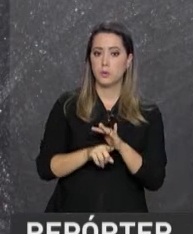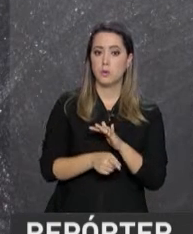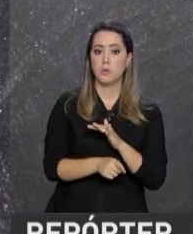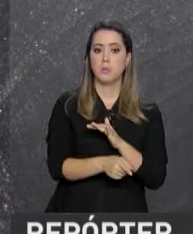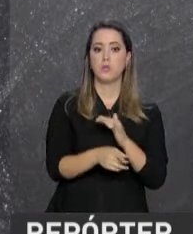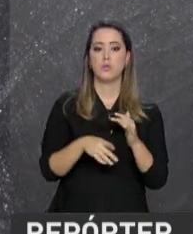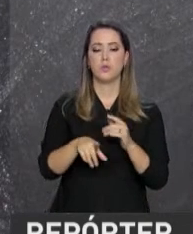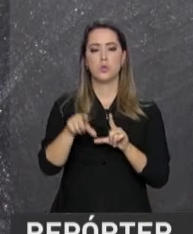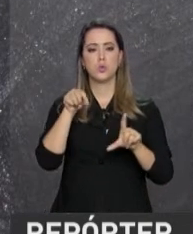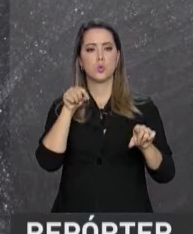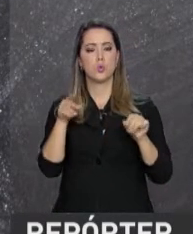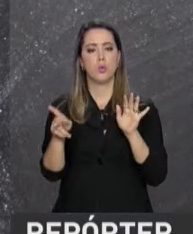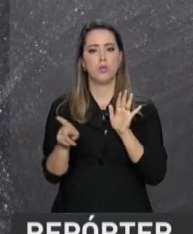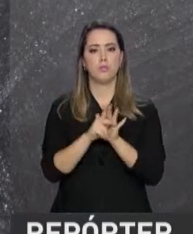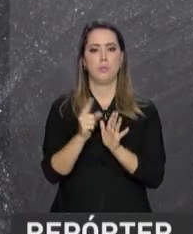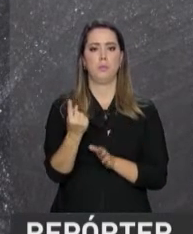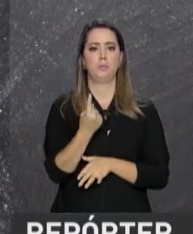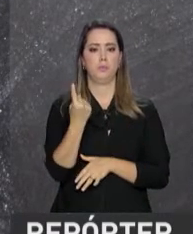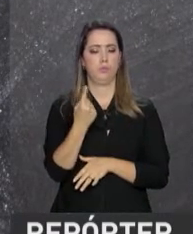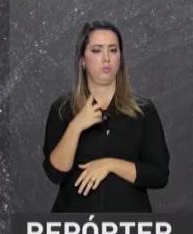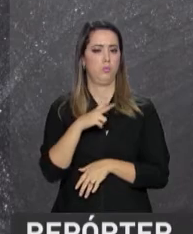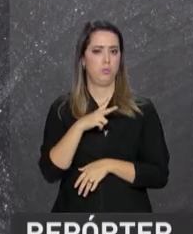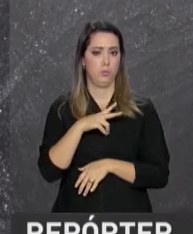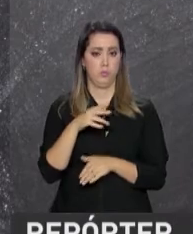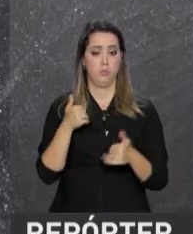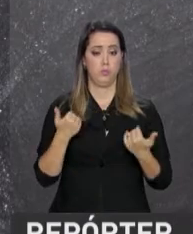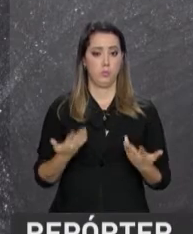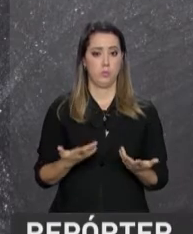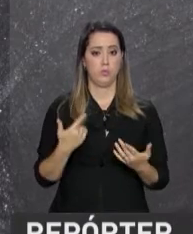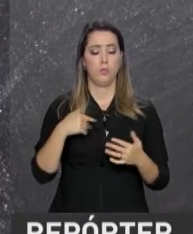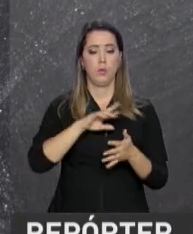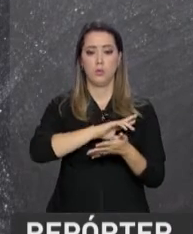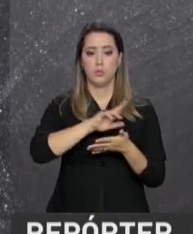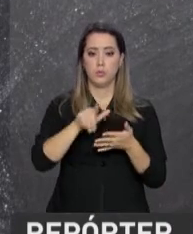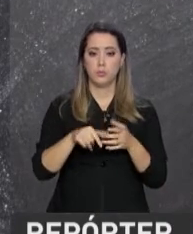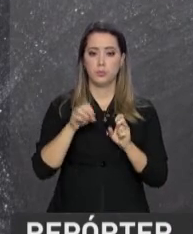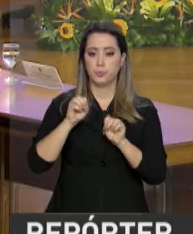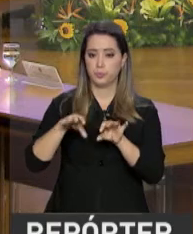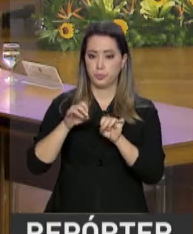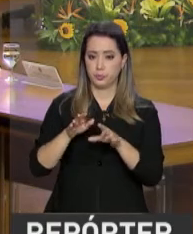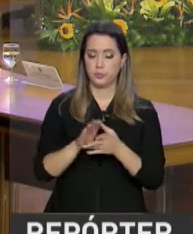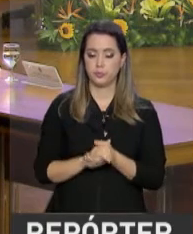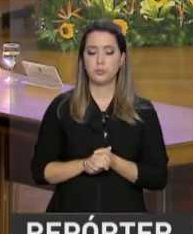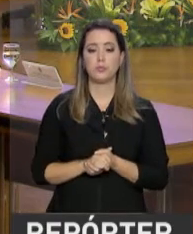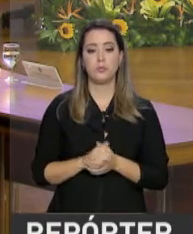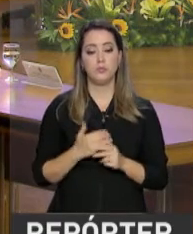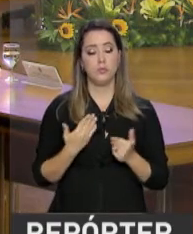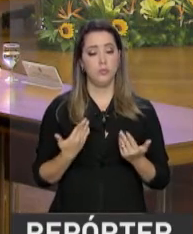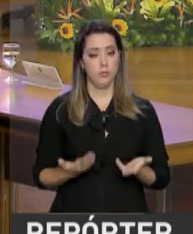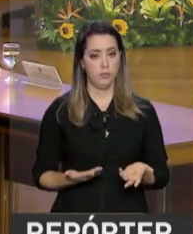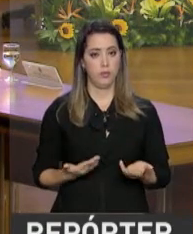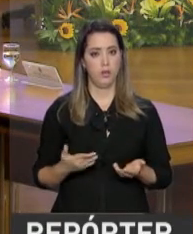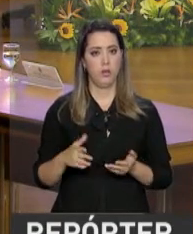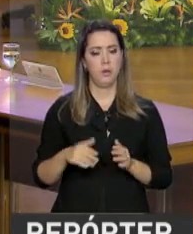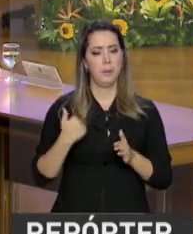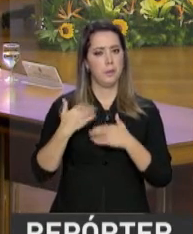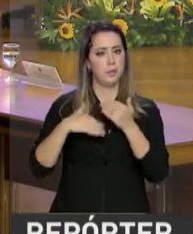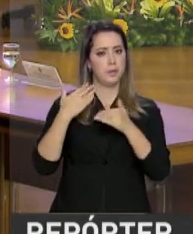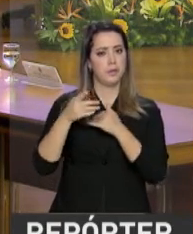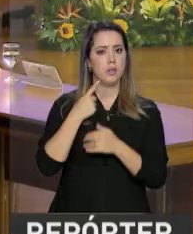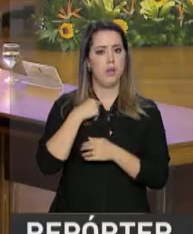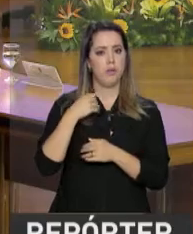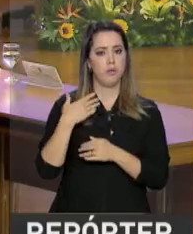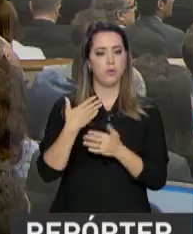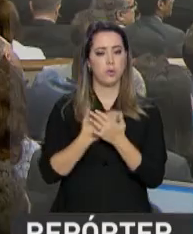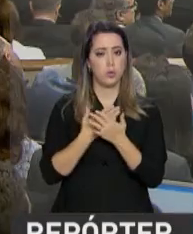acordo com a área de interesse do estudante os chamados itinerários formativos o governo acredita que além de aumentar o interesse